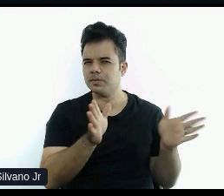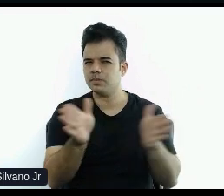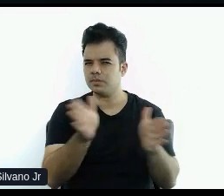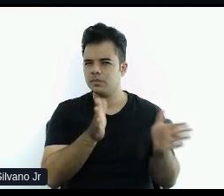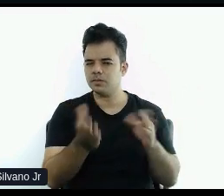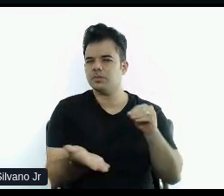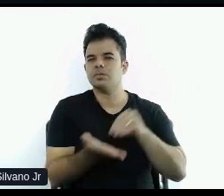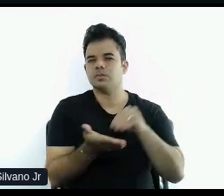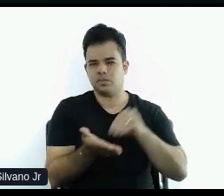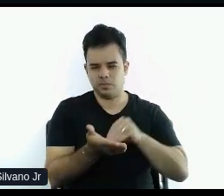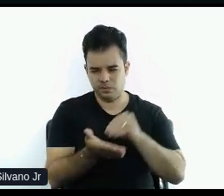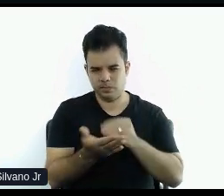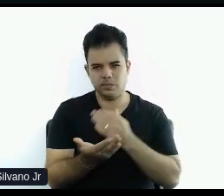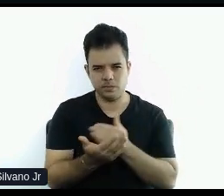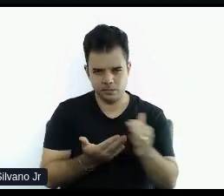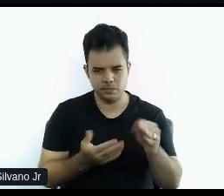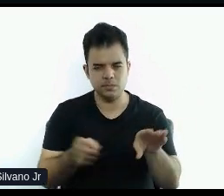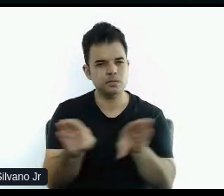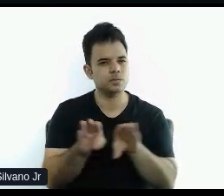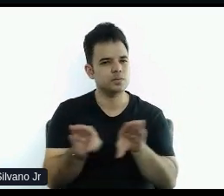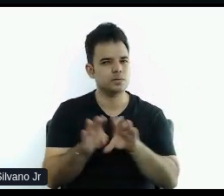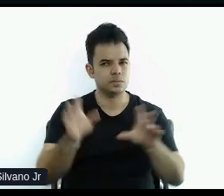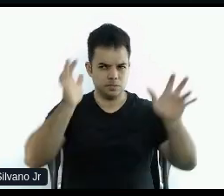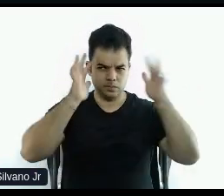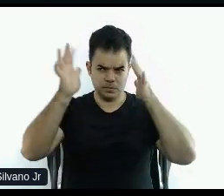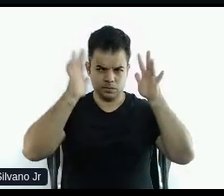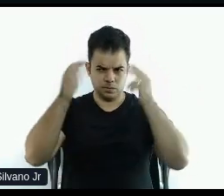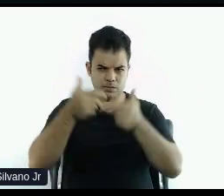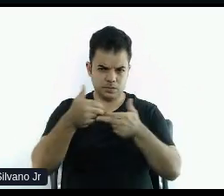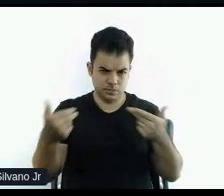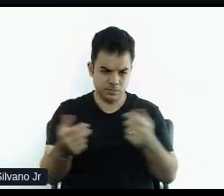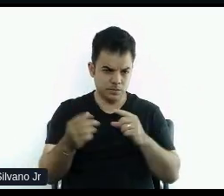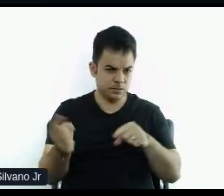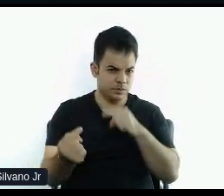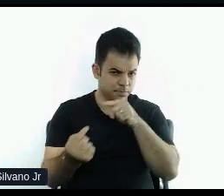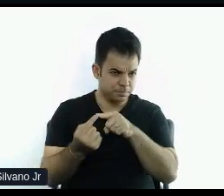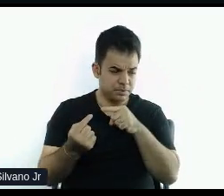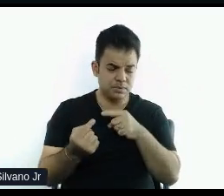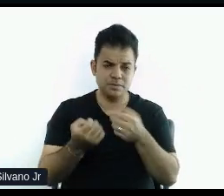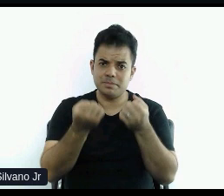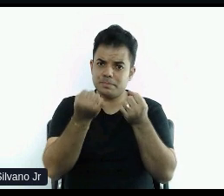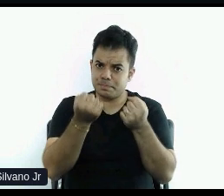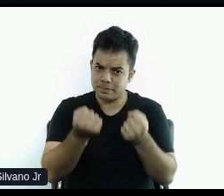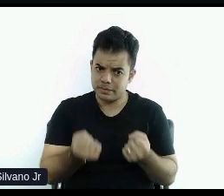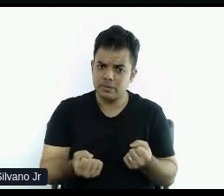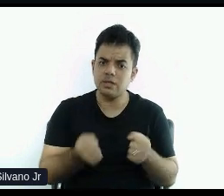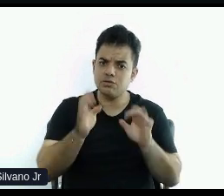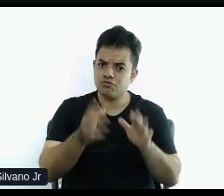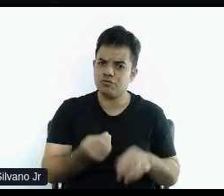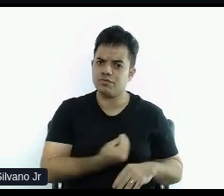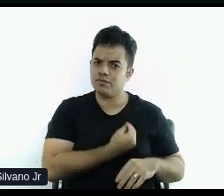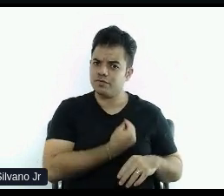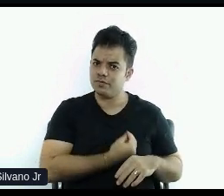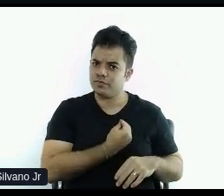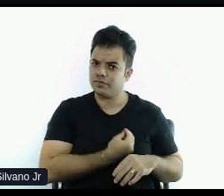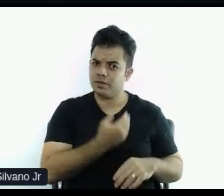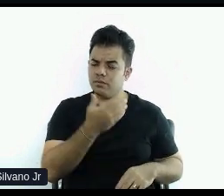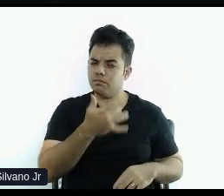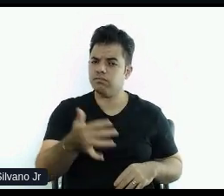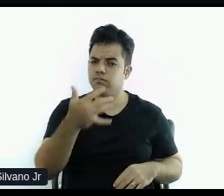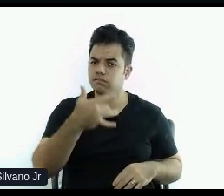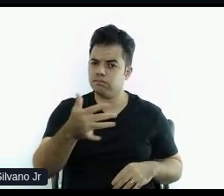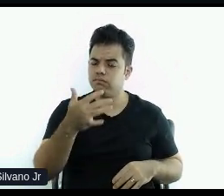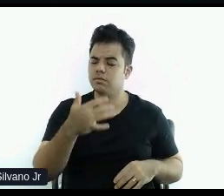início, a gente já tem ali uma aplicação muito robusta rodando. Então, a gente costuma fazer